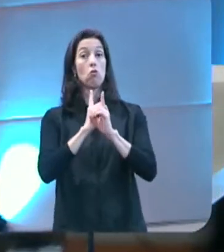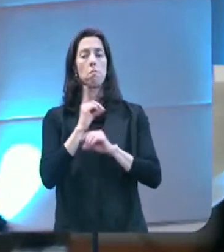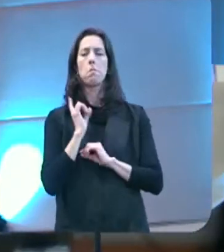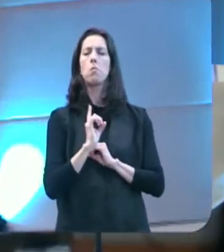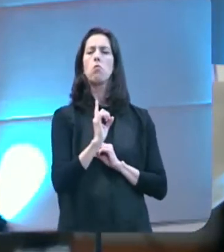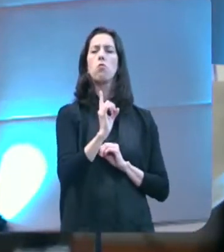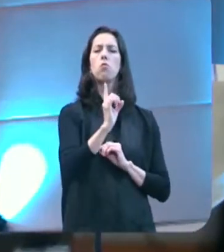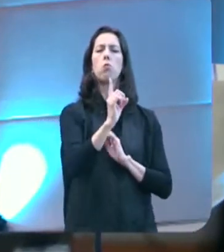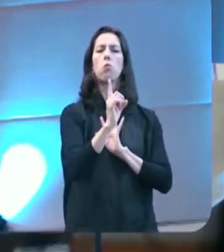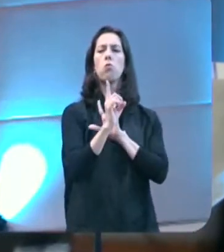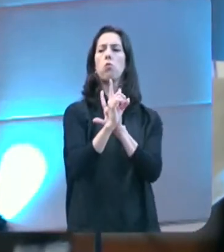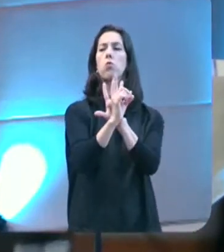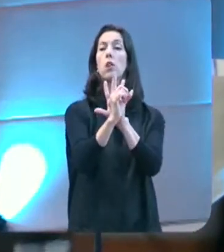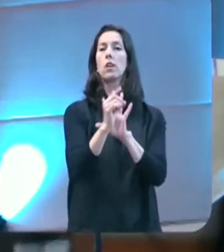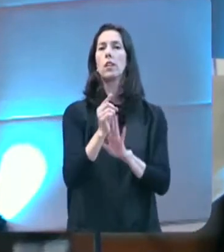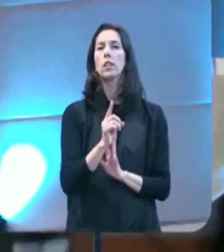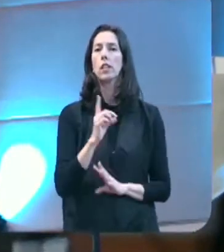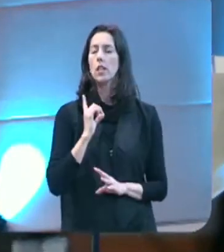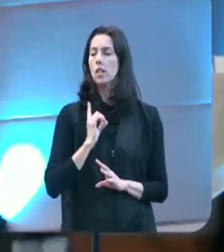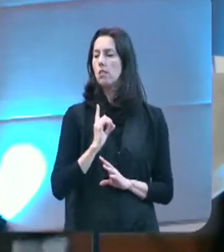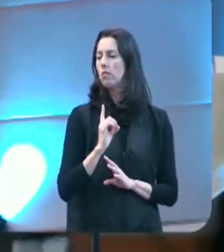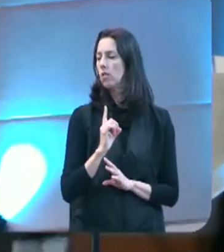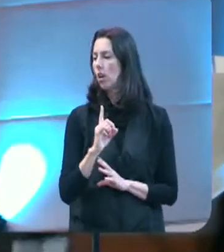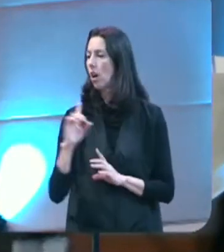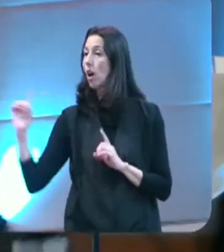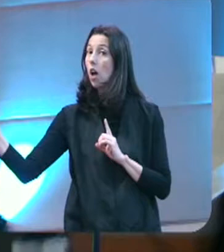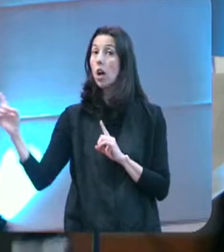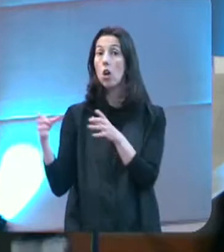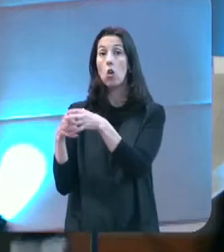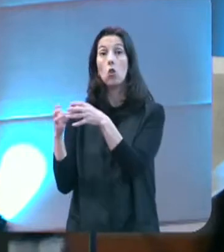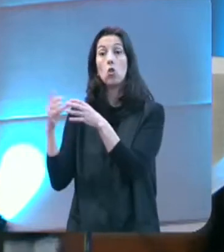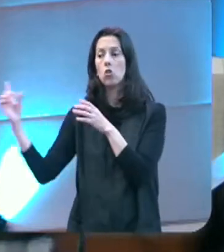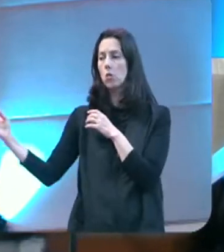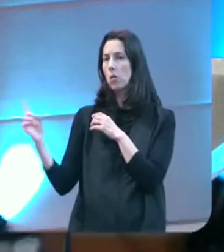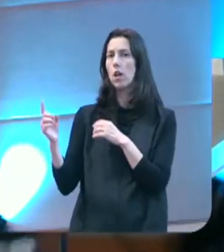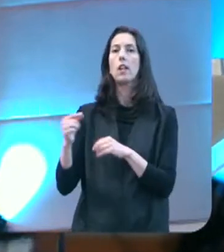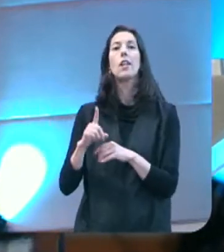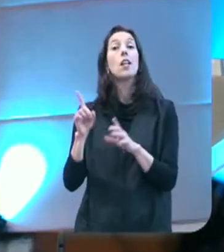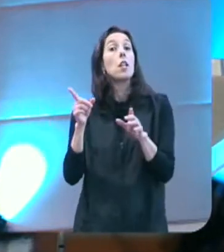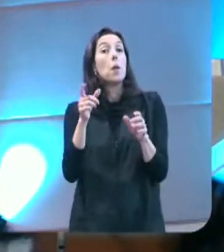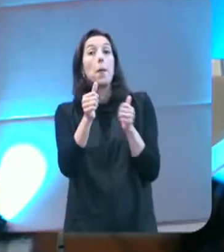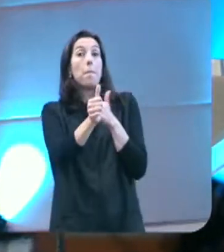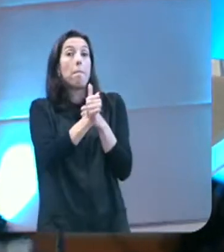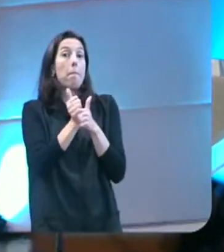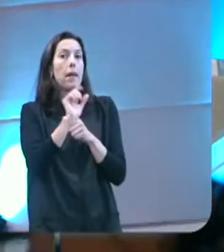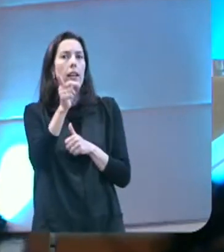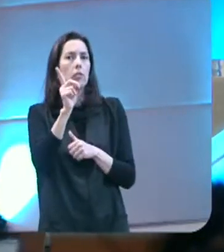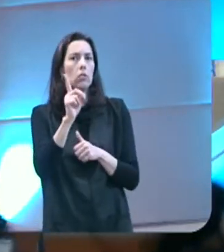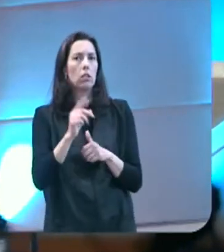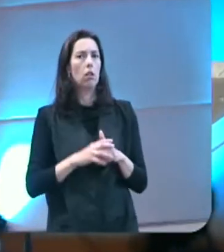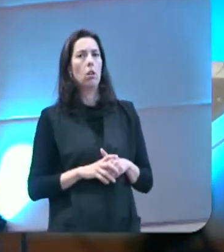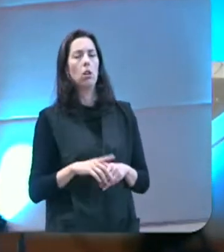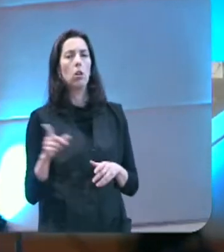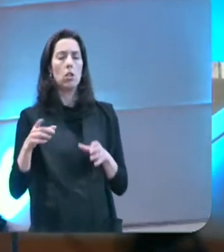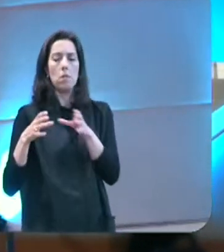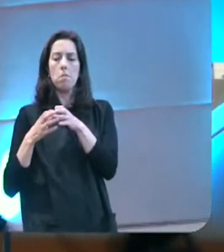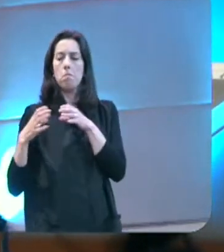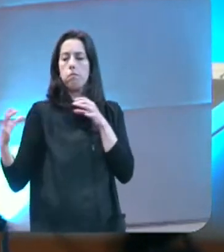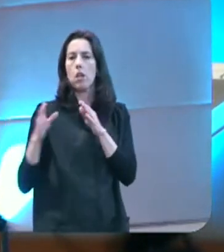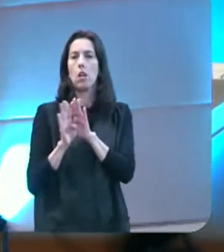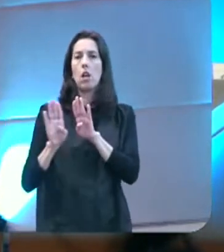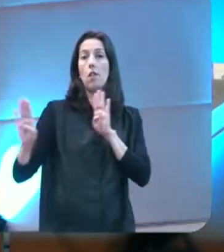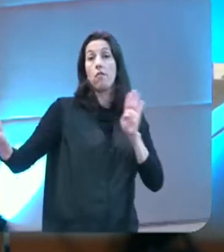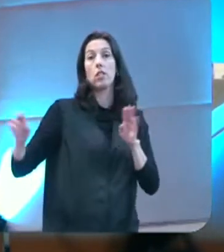encontro. Mas se tomaram atenção ao texto, eles não se aproximaram muito, eles ficaram à distância